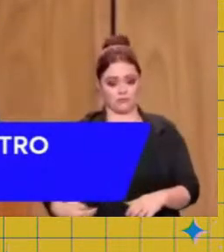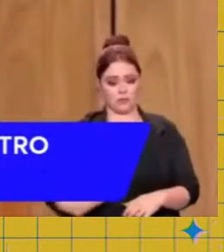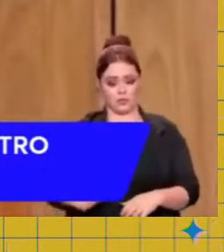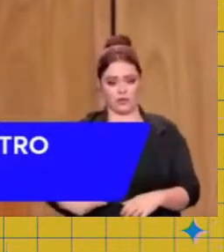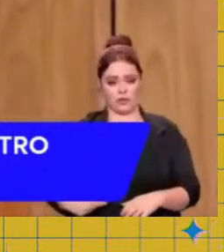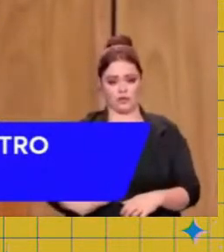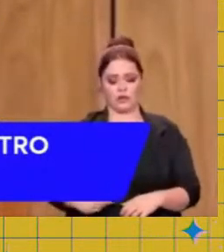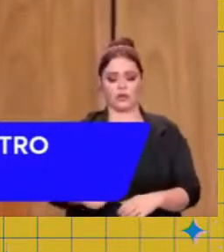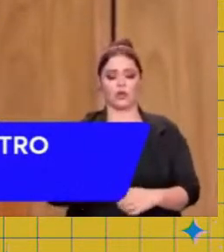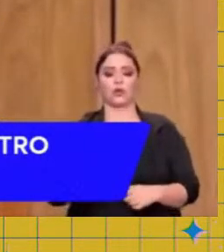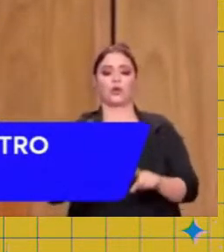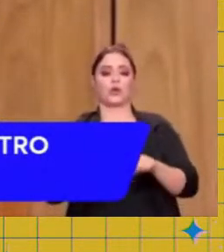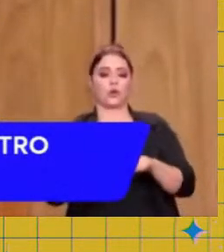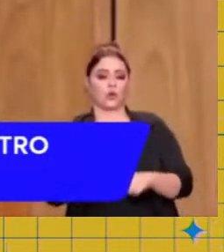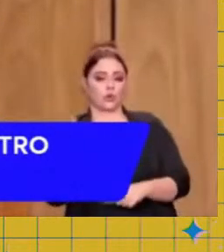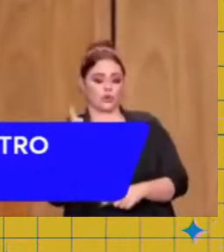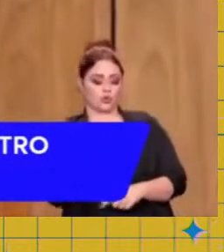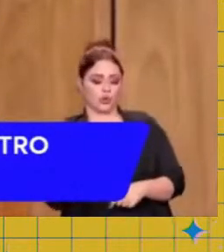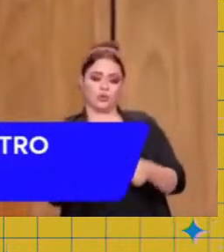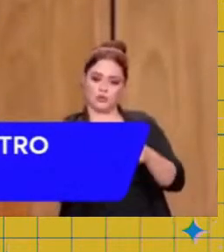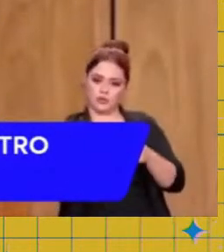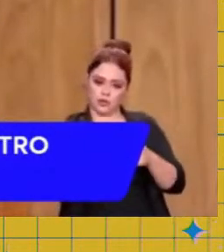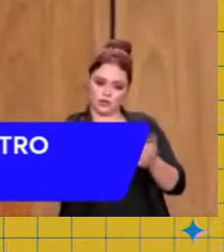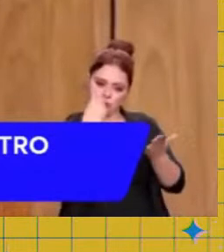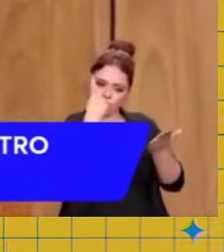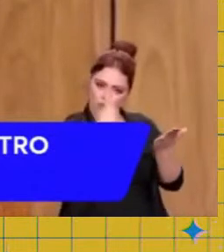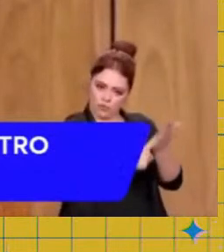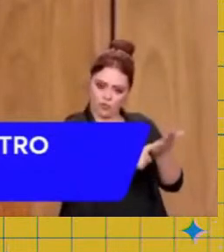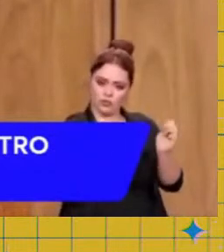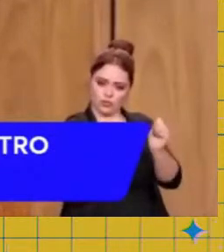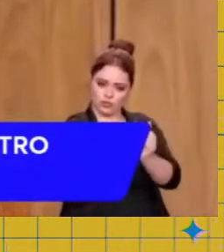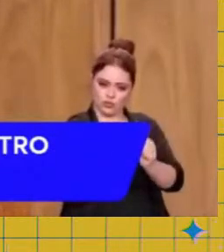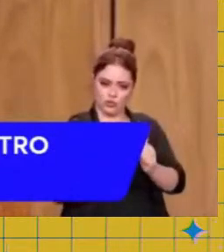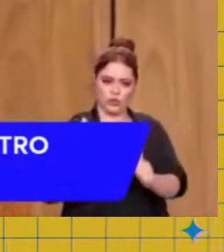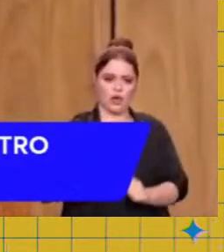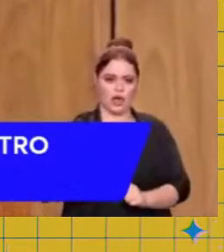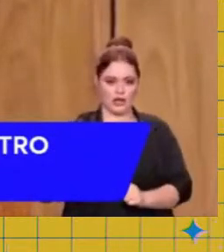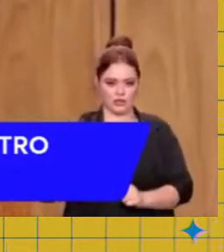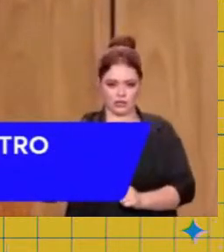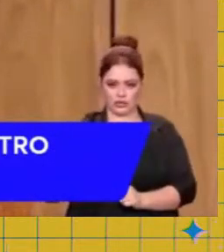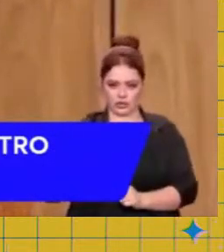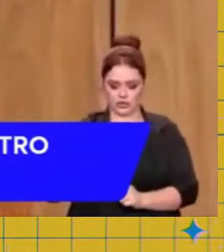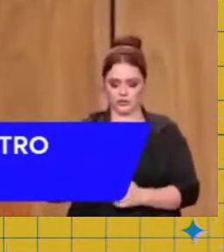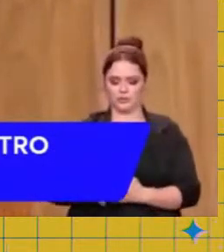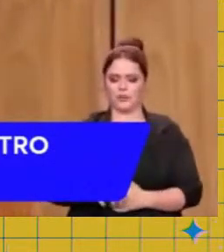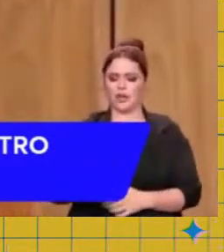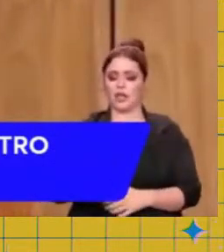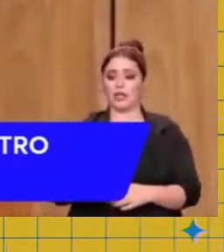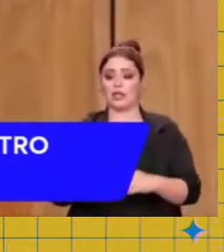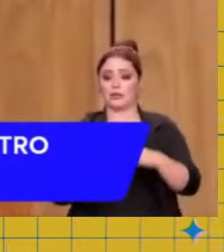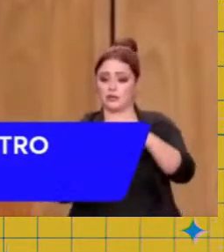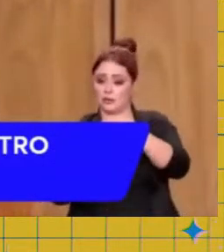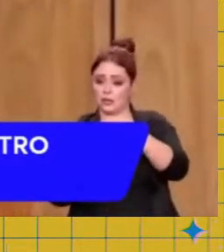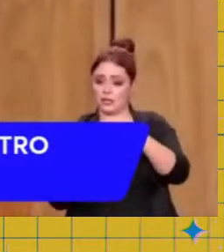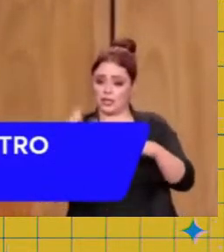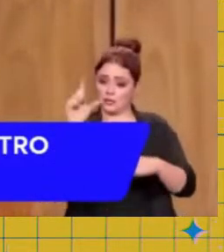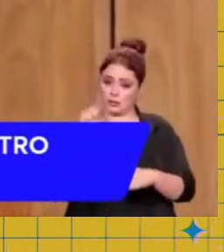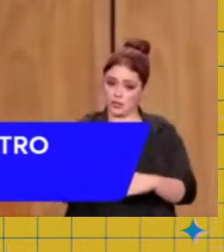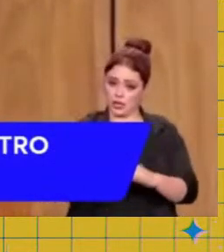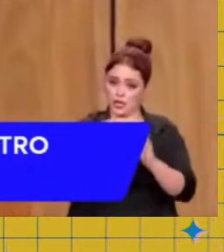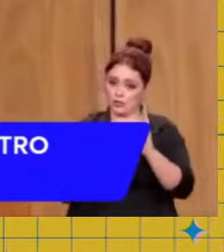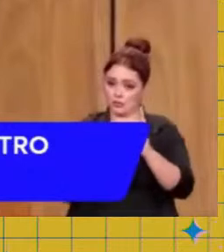estabeleceu num acordo com Argentina em que pequenos remédios empresários poderiam fazer suas transações comerciais